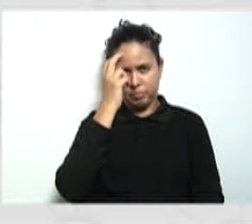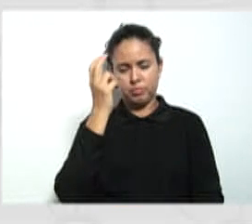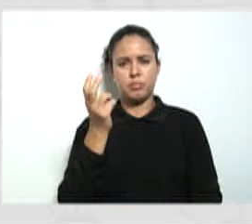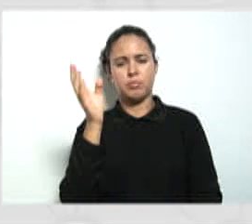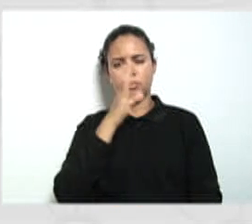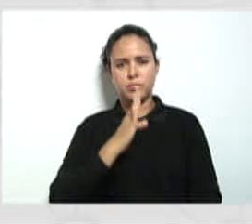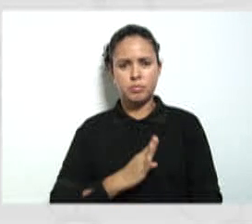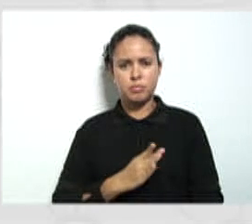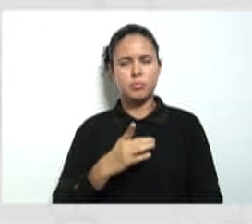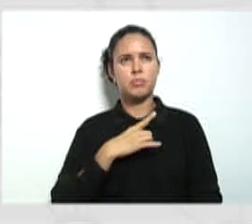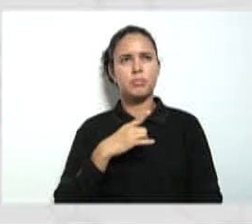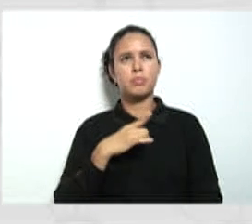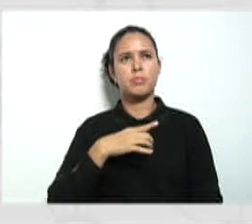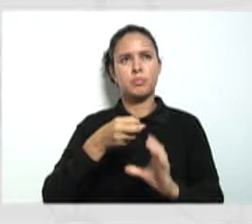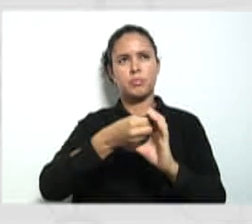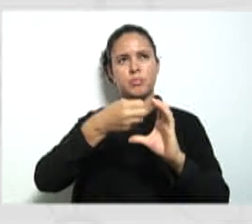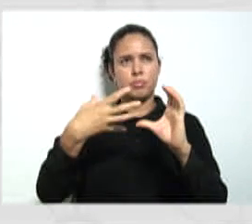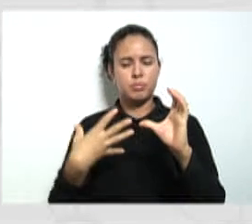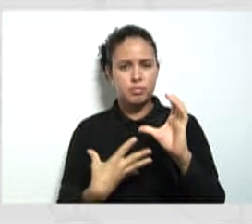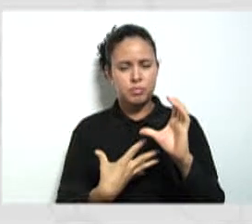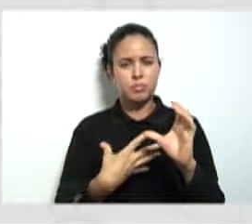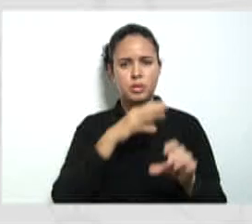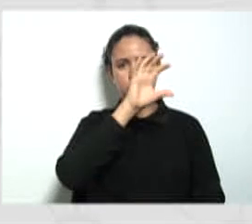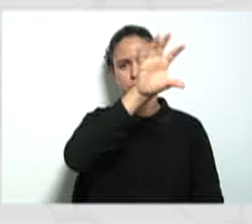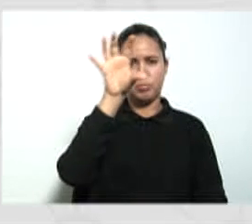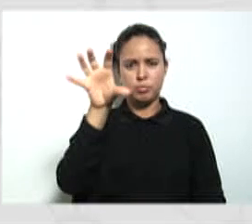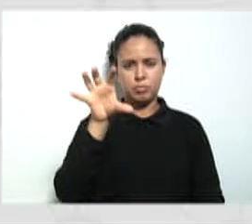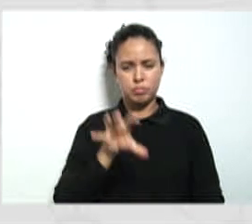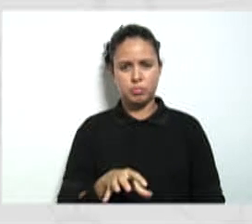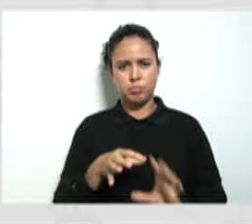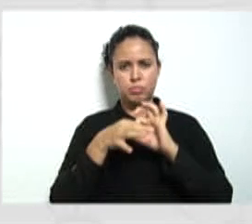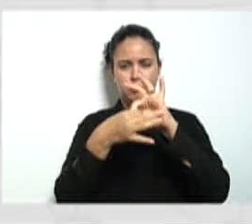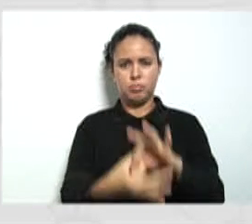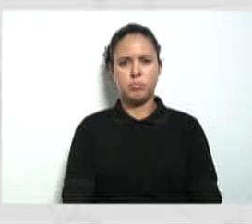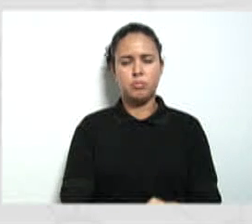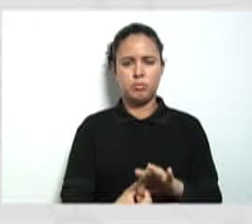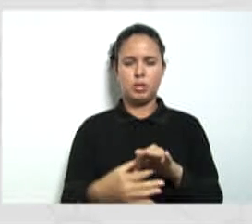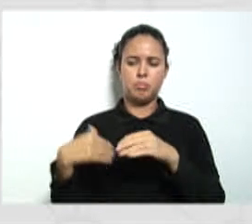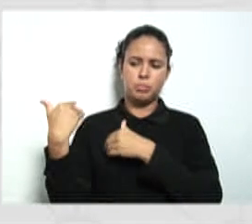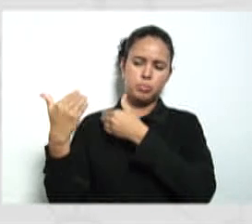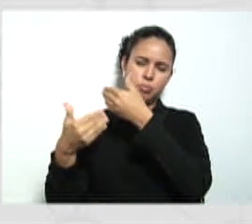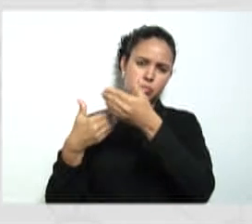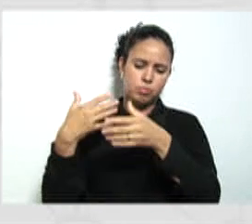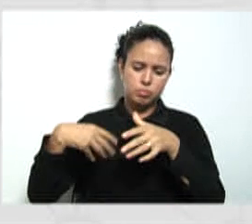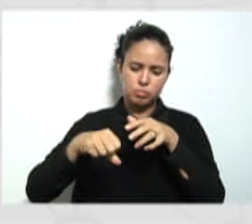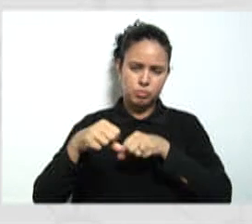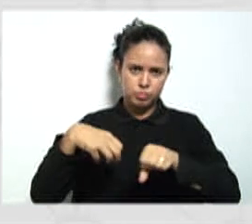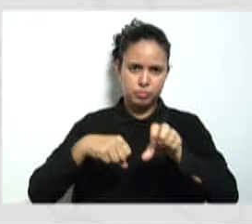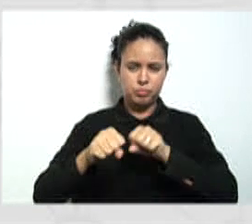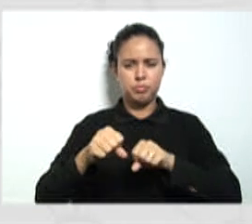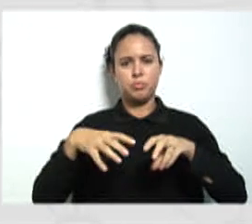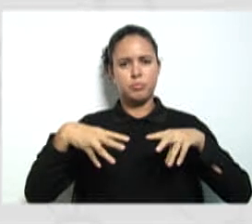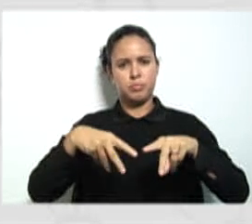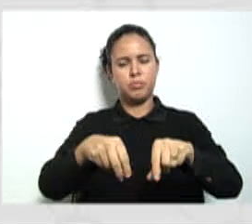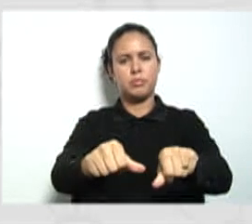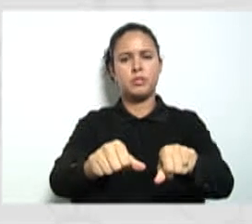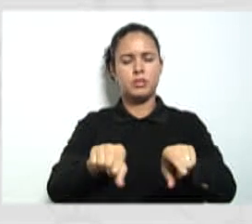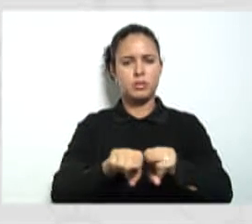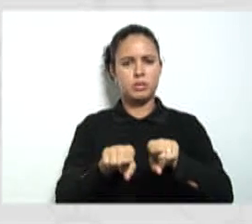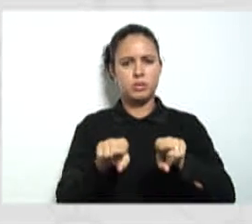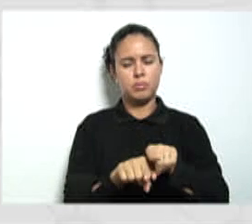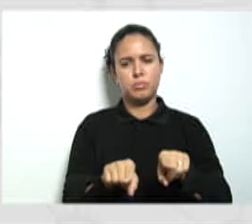características regionais, como já comentamos, são ligadas aos processos de ocupação, ao uso econômico da região e às